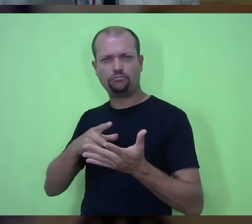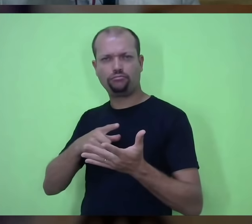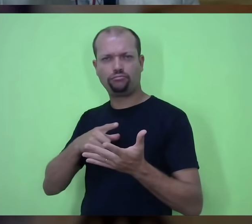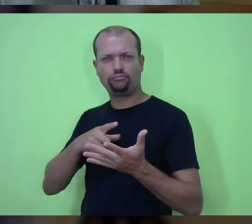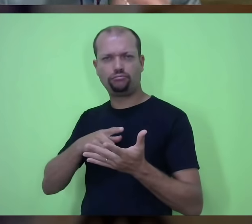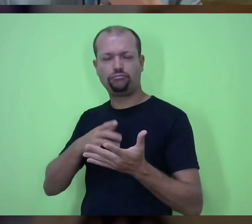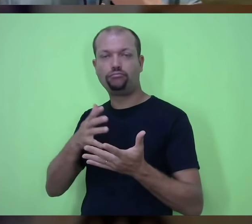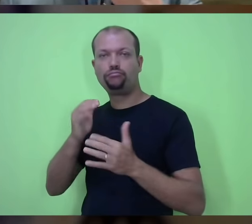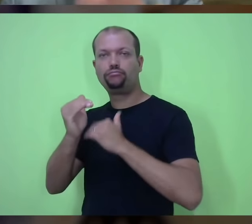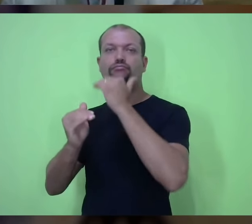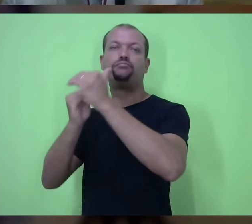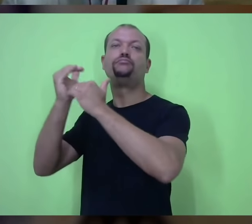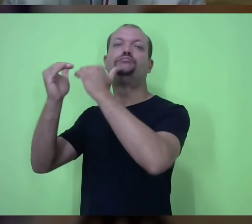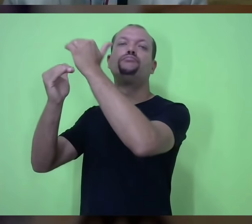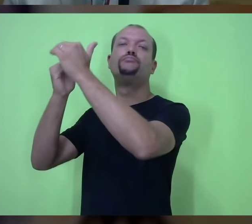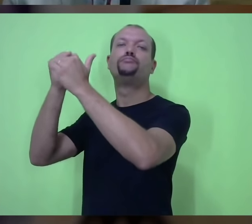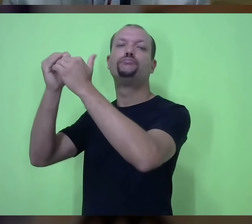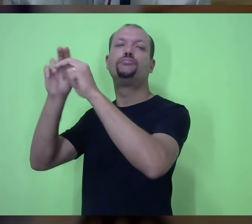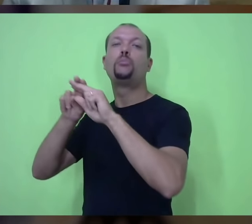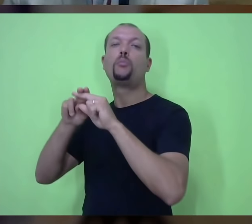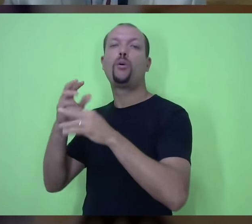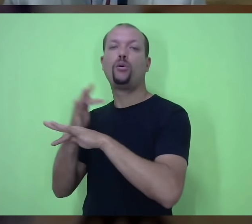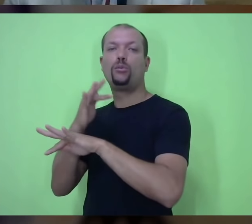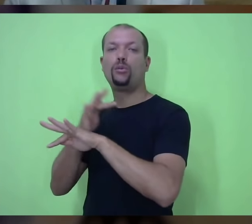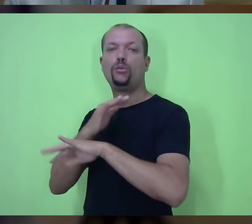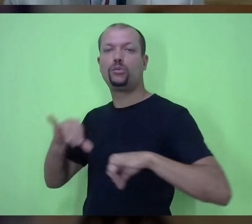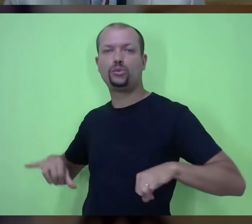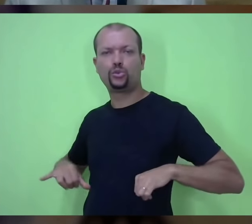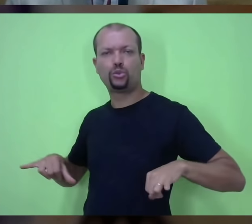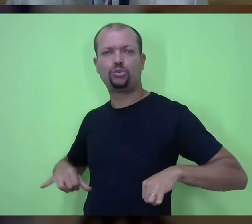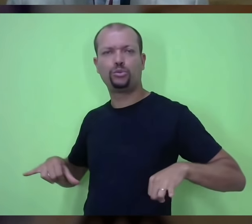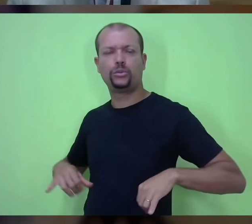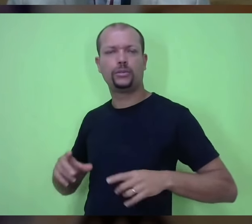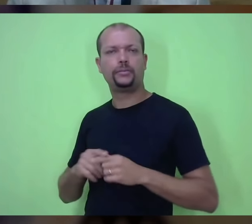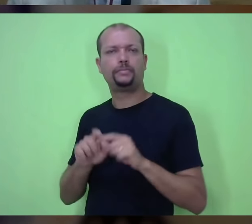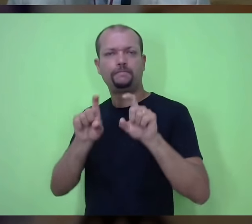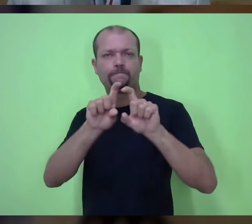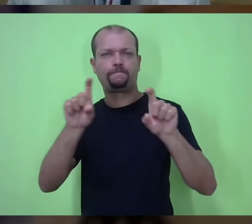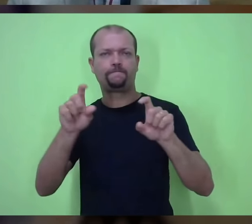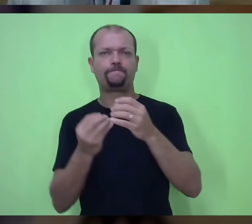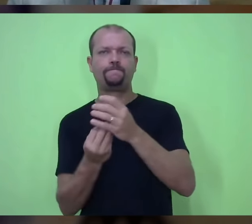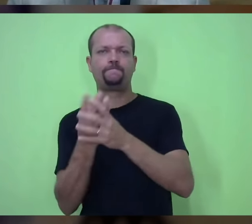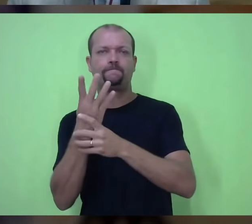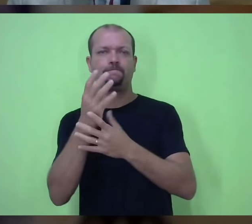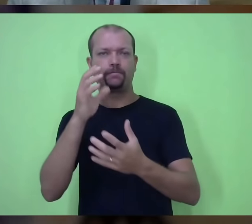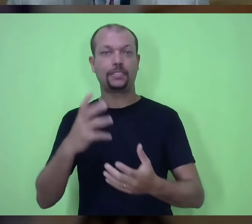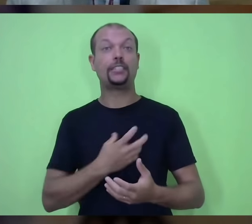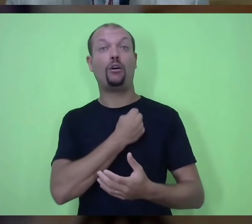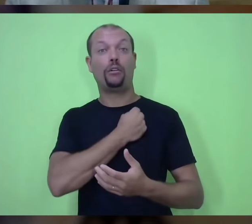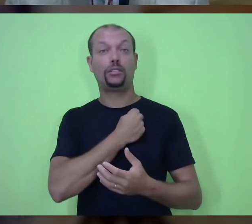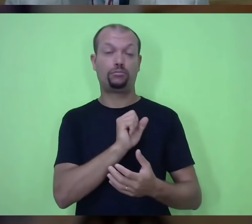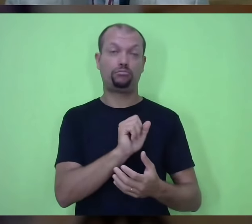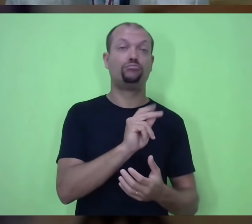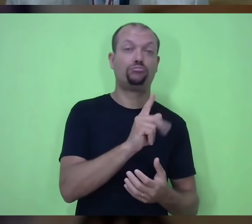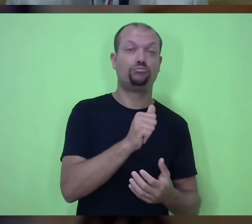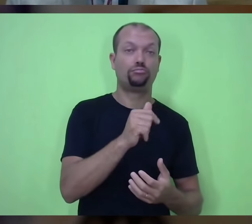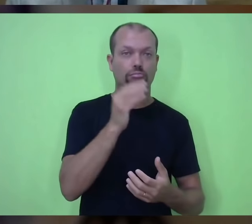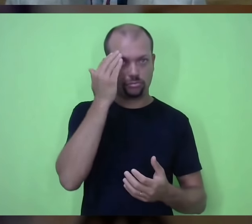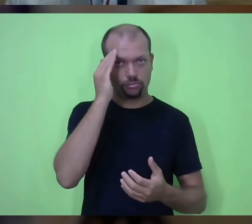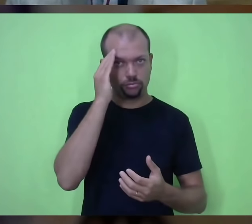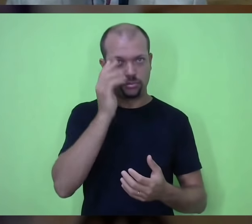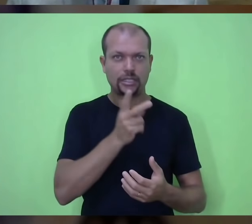ao aperfeiçoamento pelo sofrimento. Então, as expressões autor da salvação,